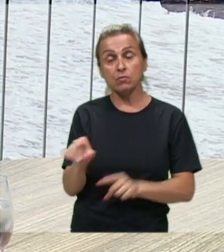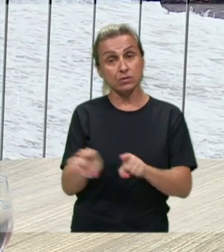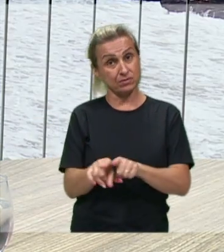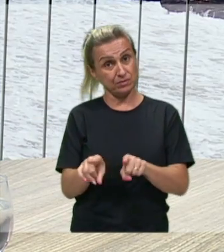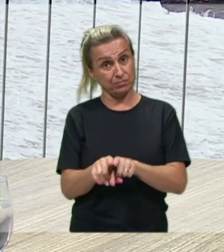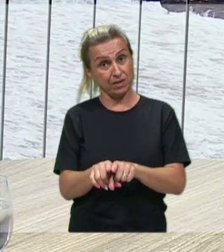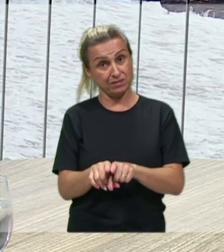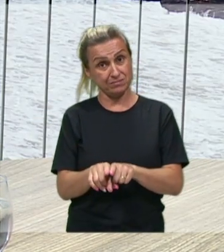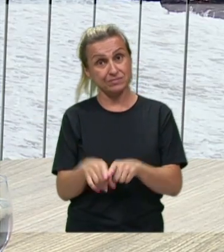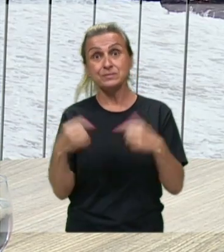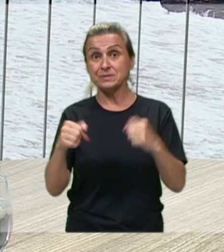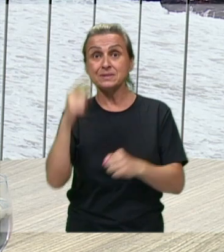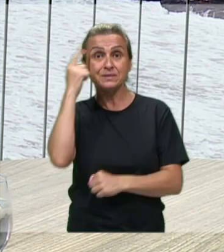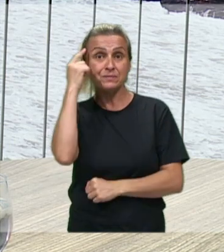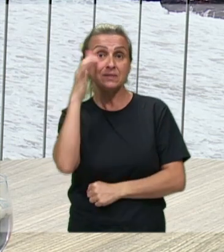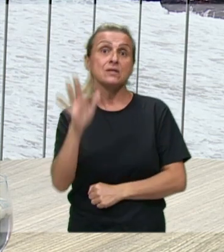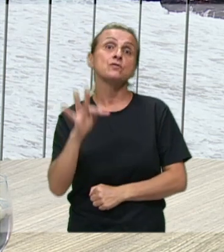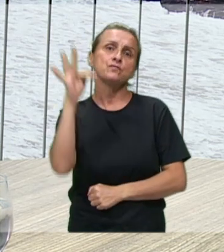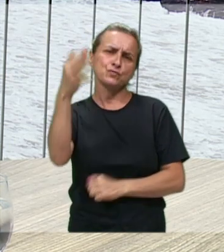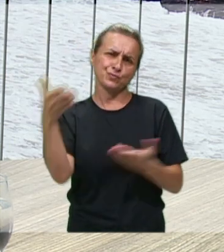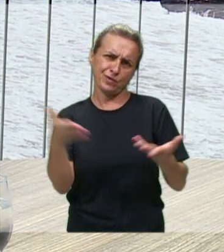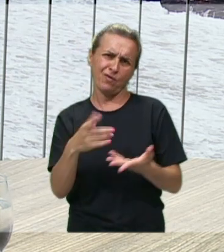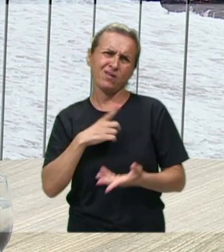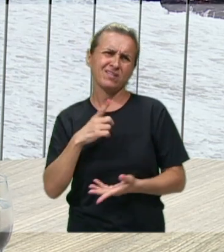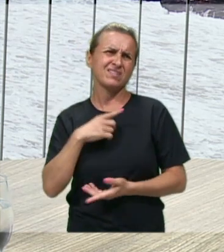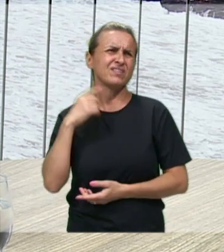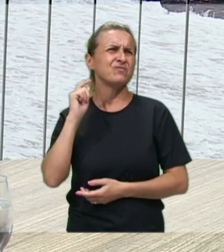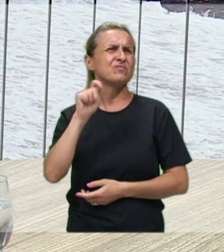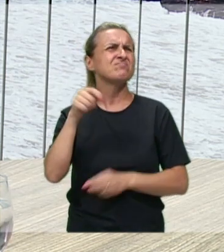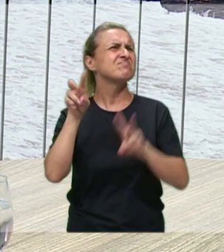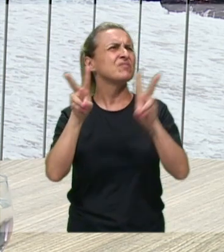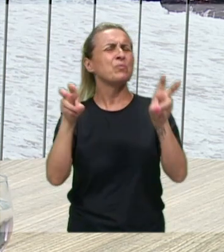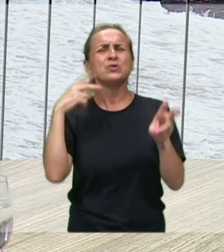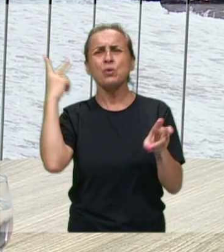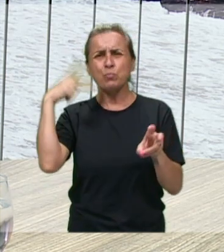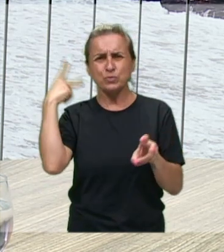política de um deputado do Rio Grande do Sul, que é parar a pesca de arrasto, a pesca